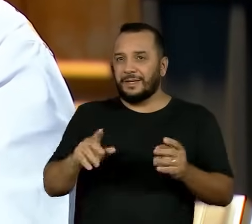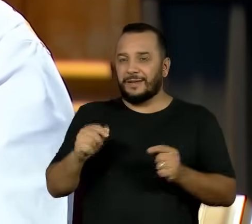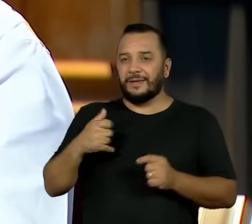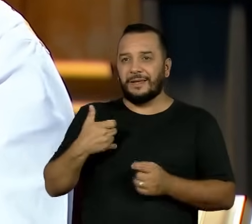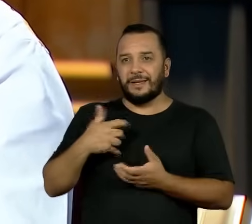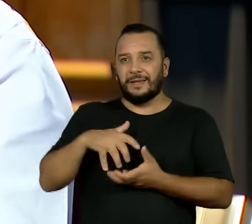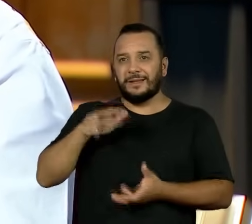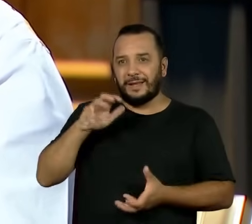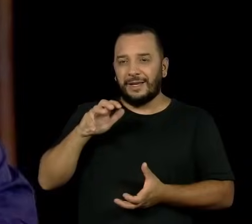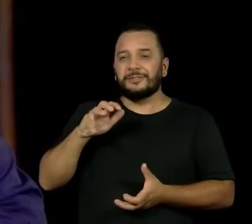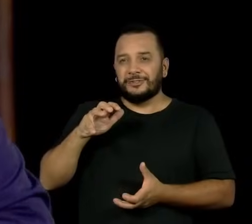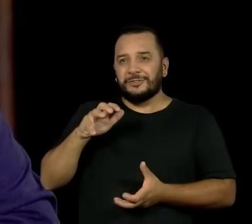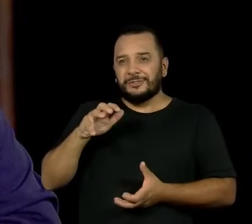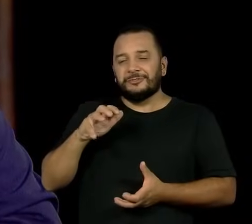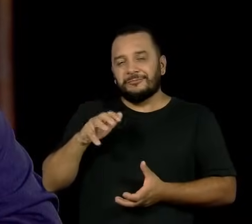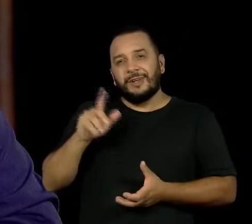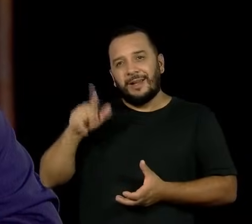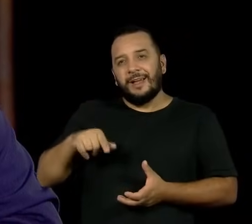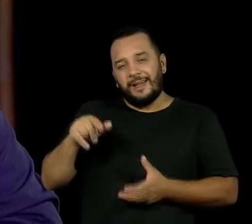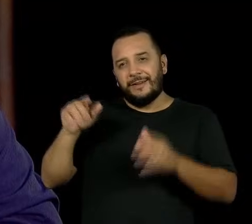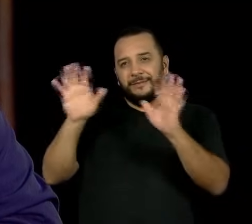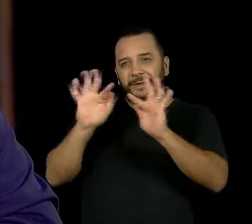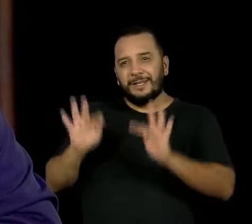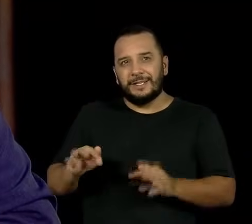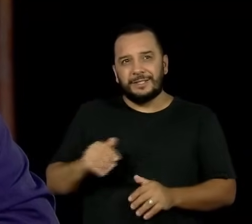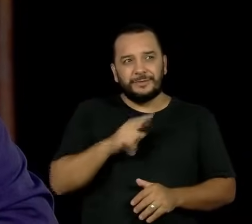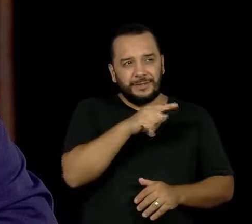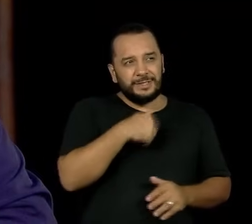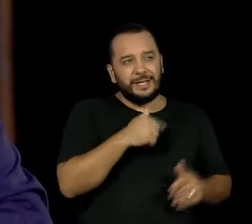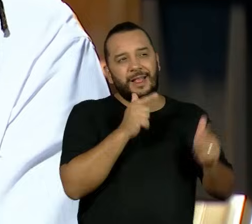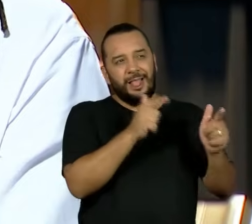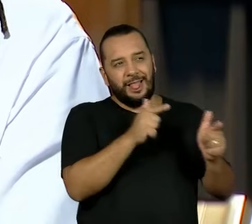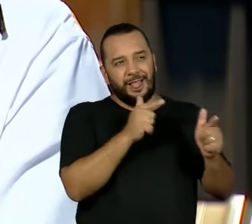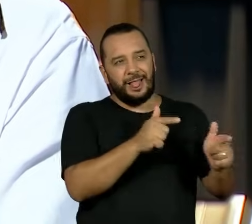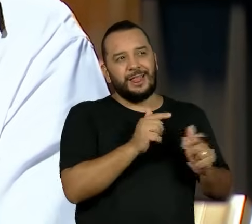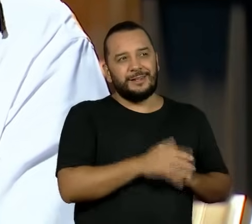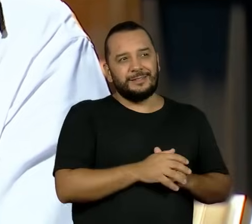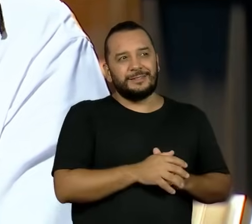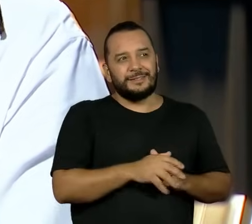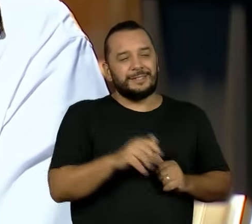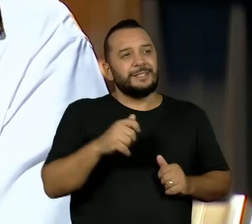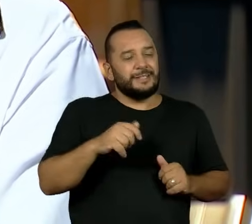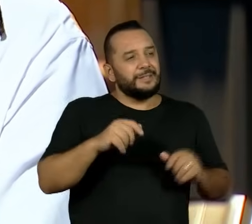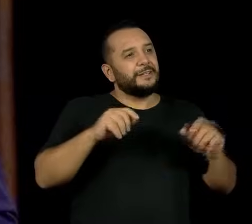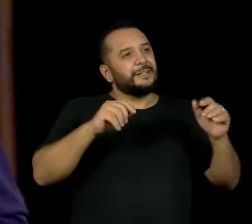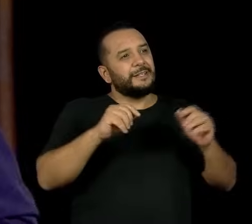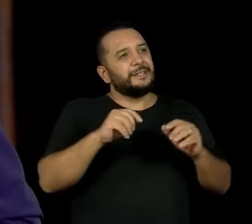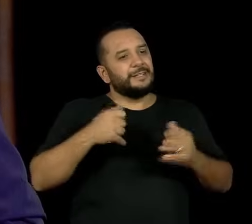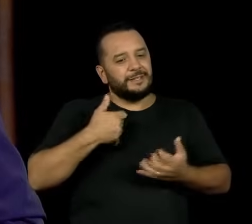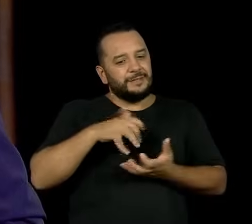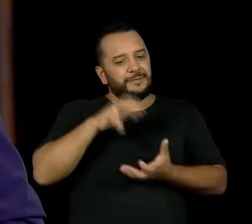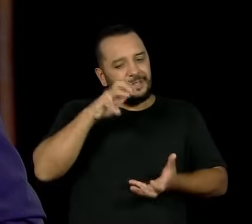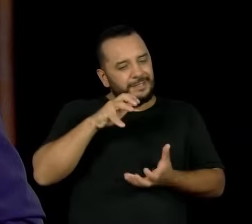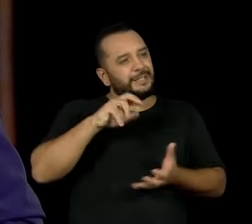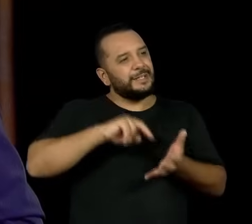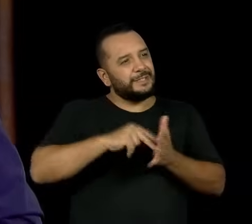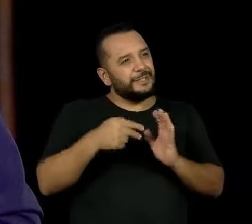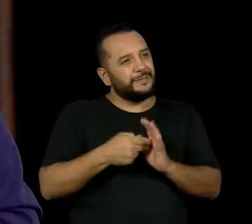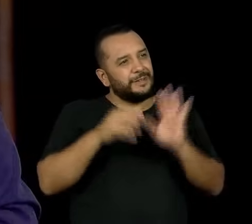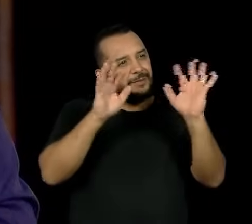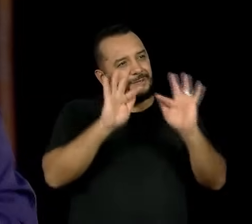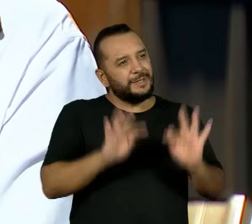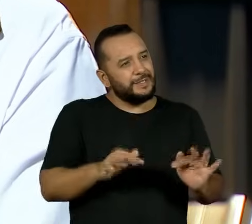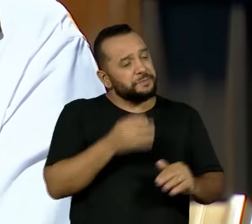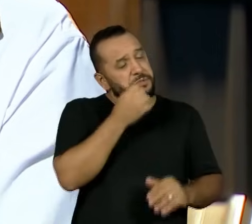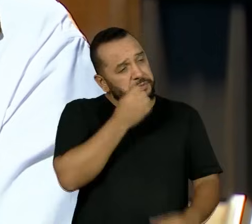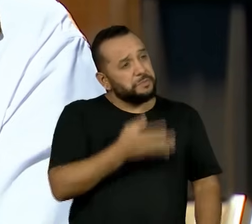ser feliz. Você é um provocador, hein, Alexandre? Eu Envelhecer é ser feliz, isso é muito